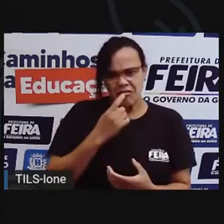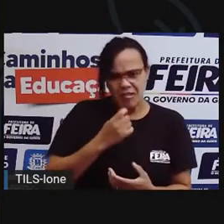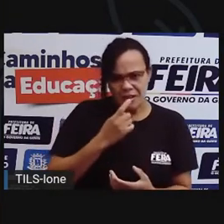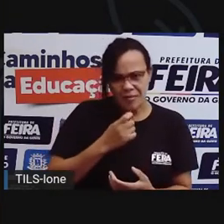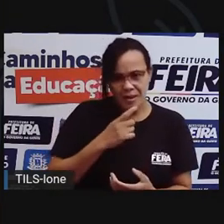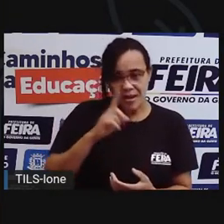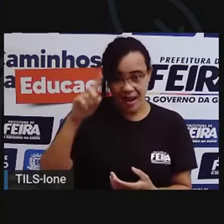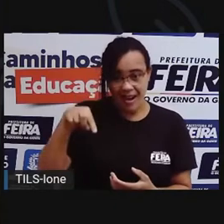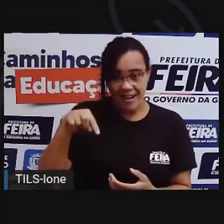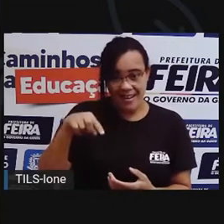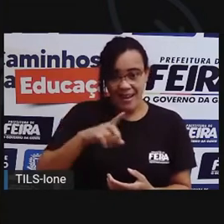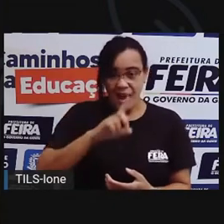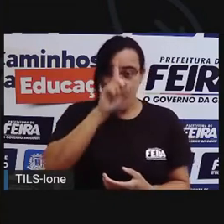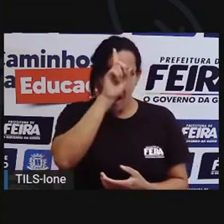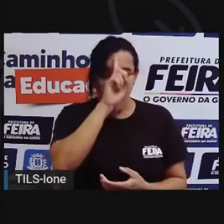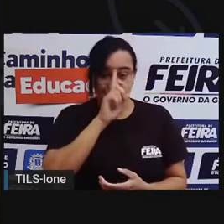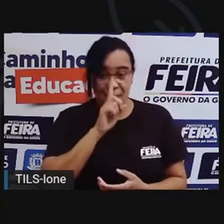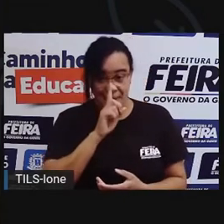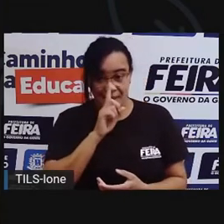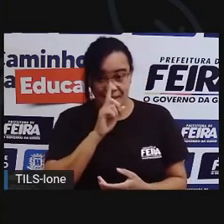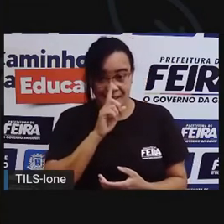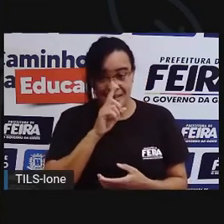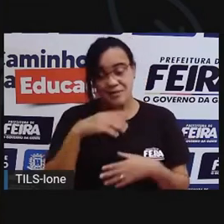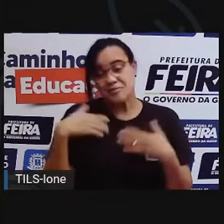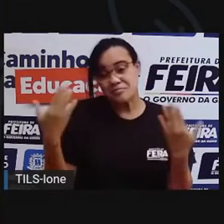Vermelho? Amarelo?